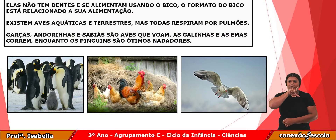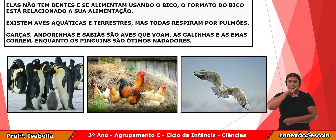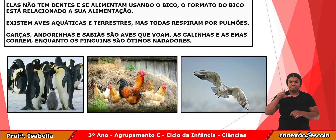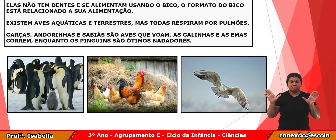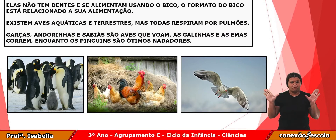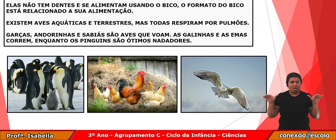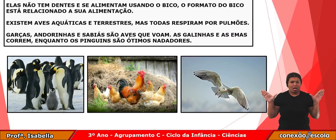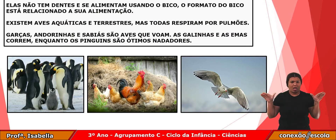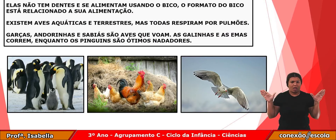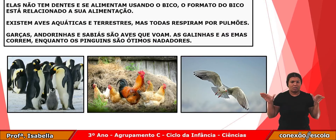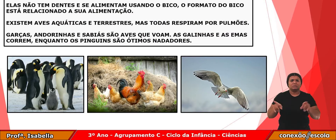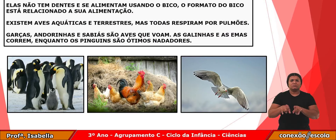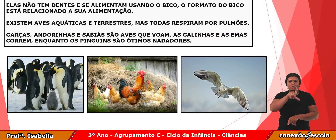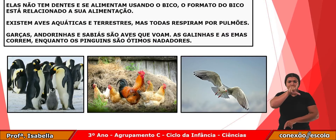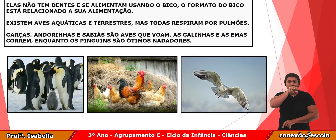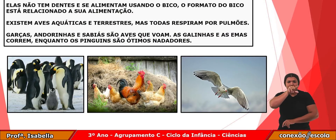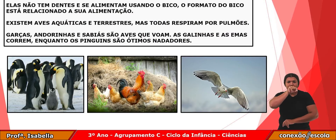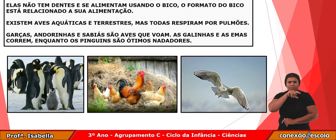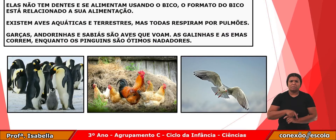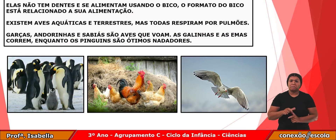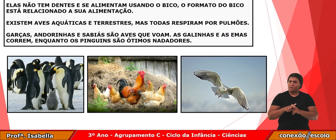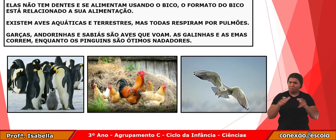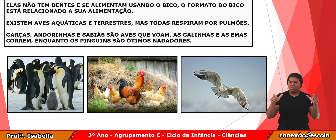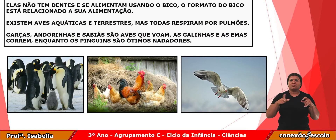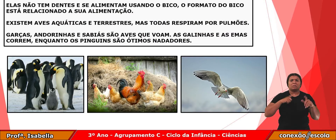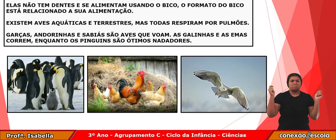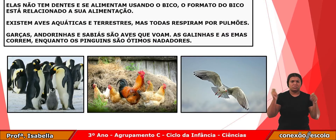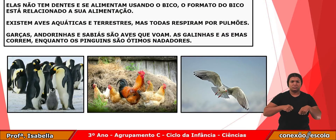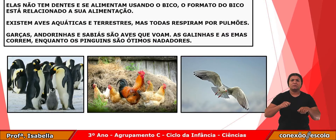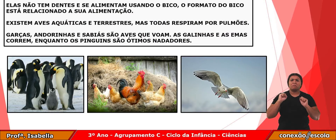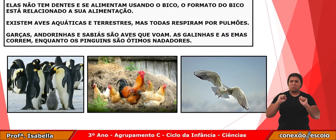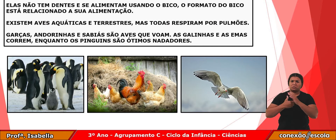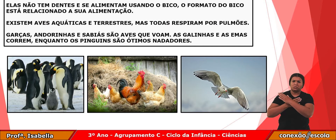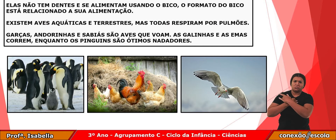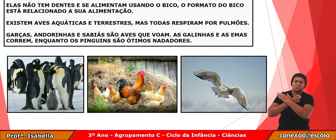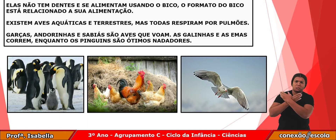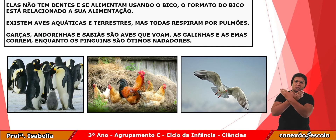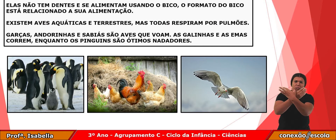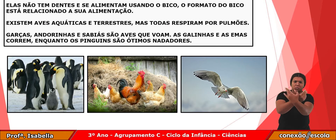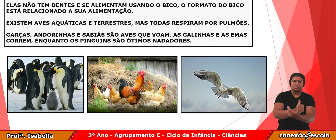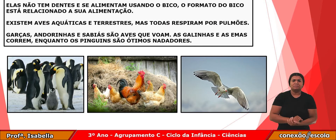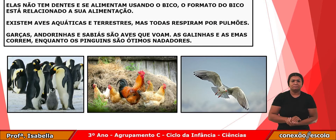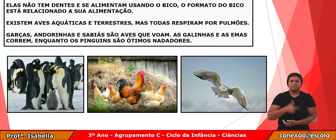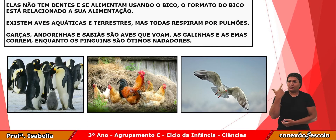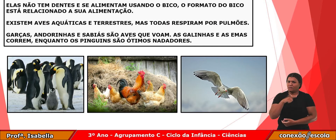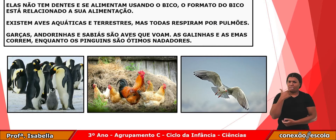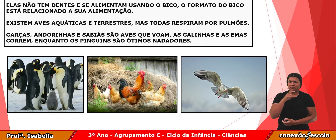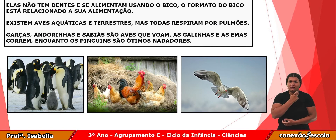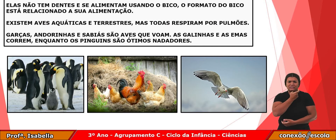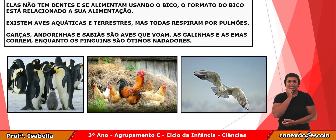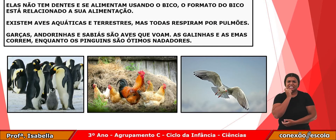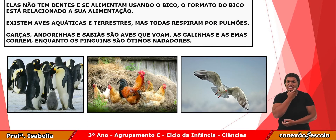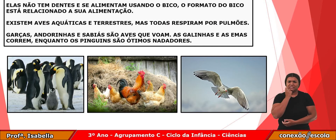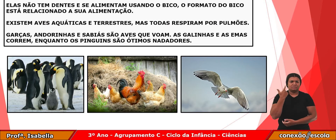A maioria é capaz de voar. Elas não têm dentes e se alimentam usando